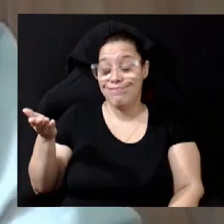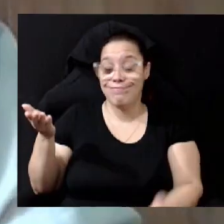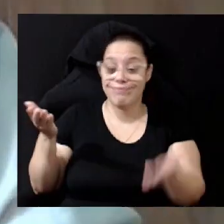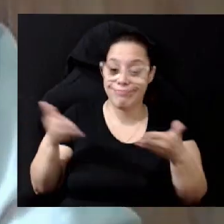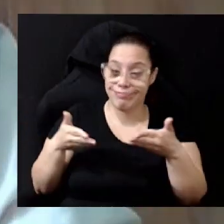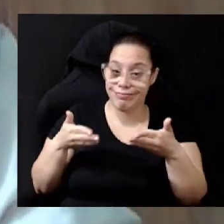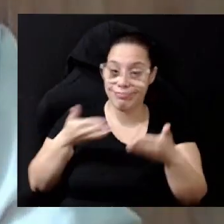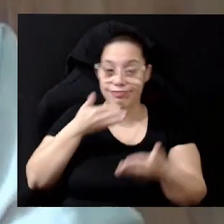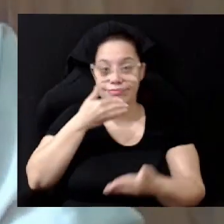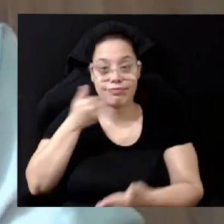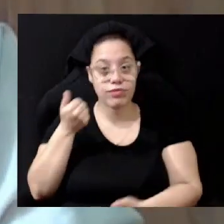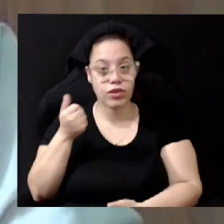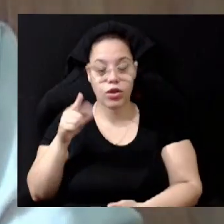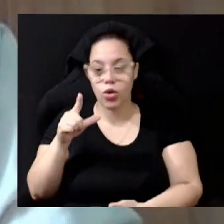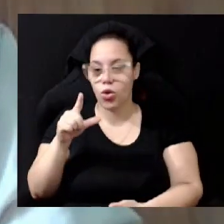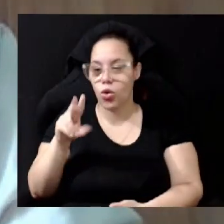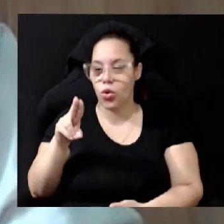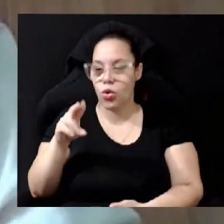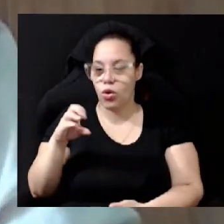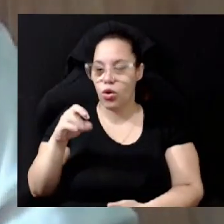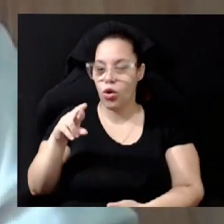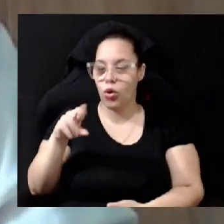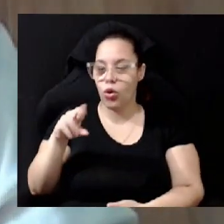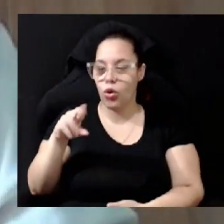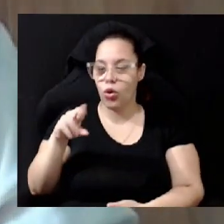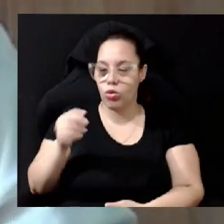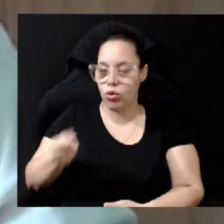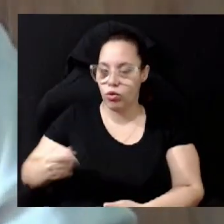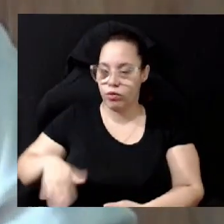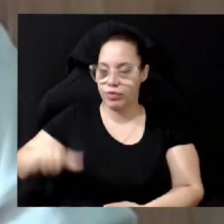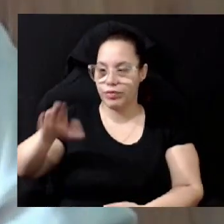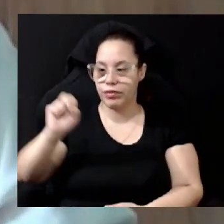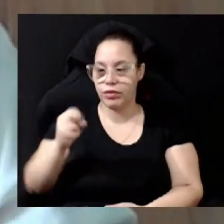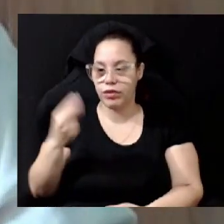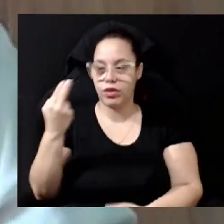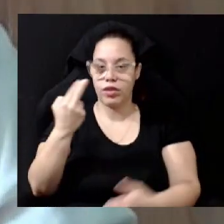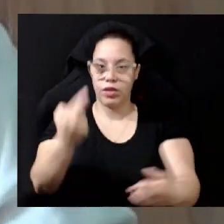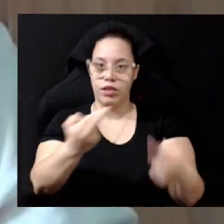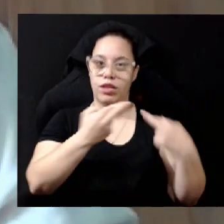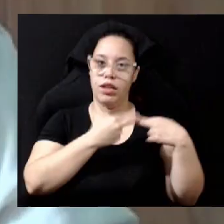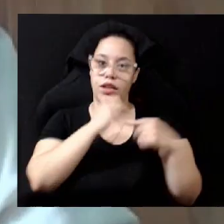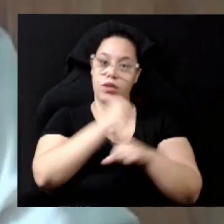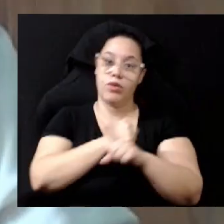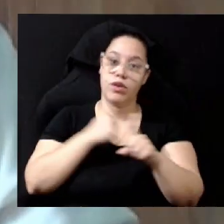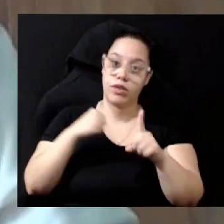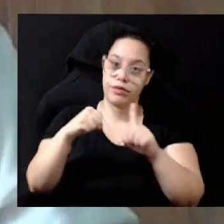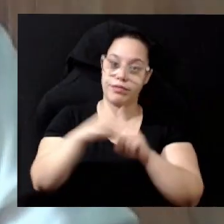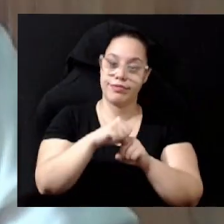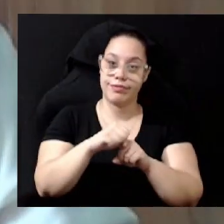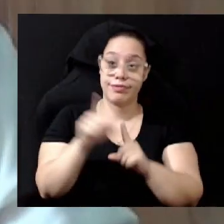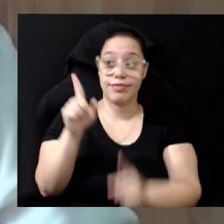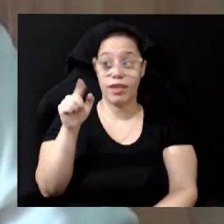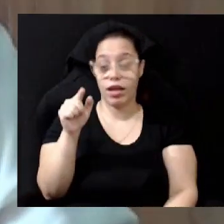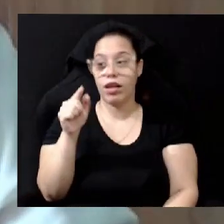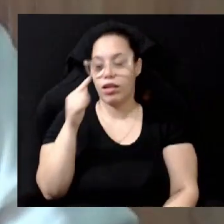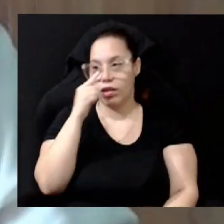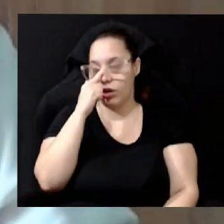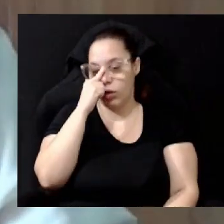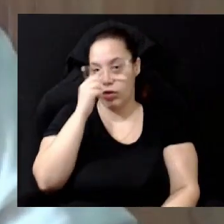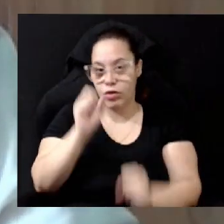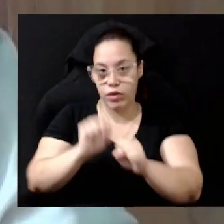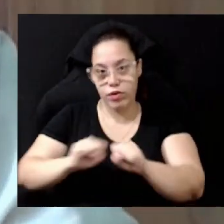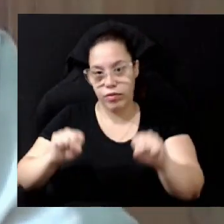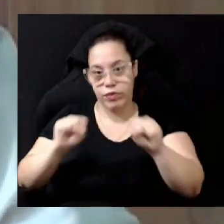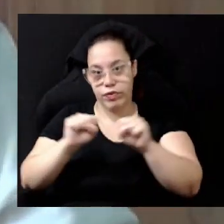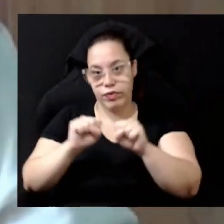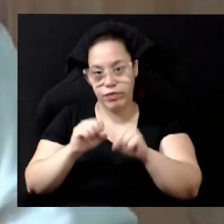Agora, o que precisa vir antes? O lucro das grandes indústrias ou a responsabilidade social? Né?